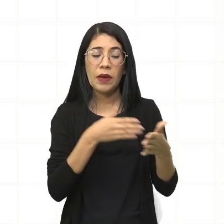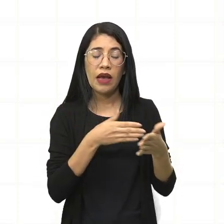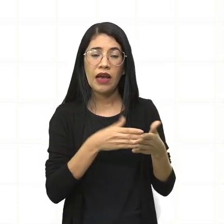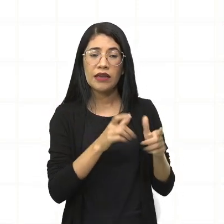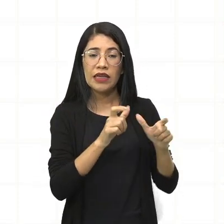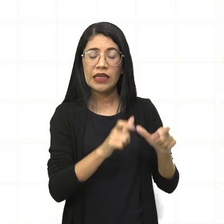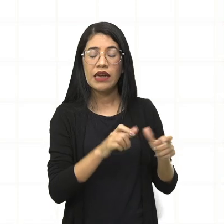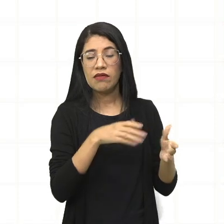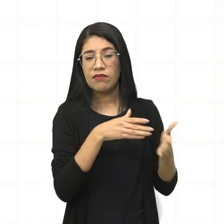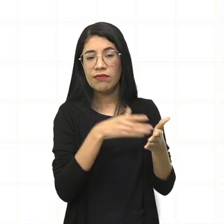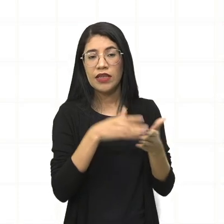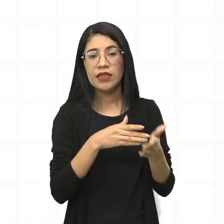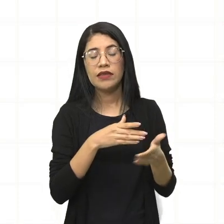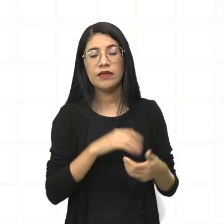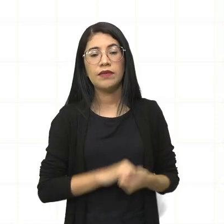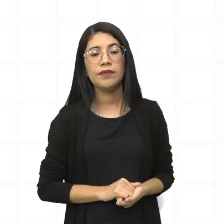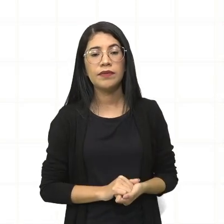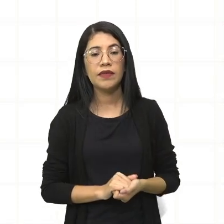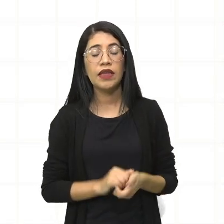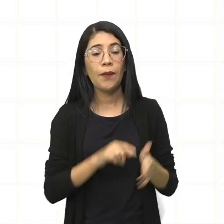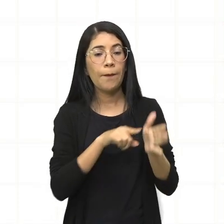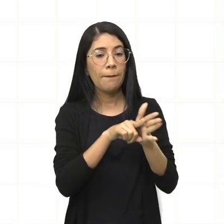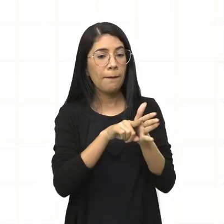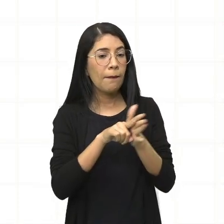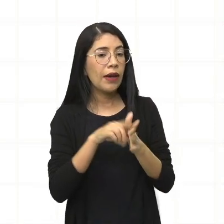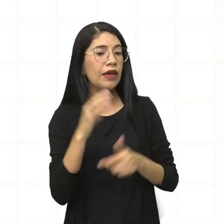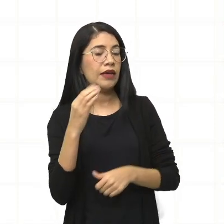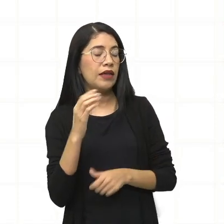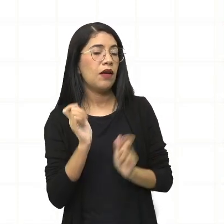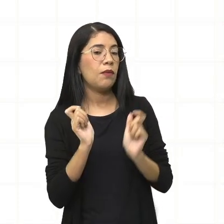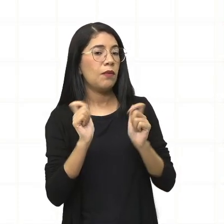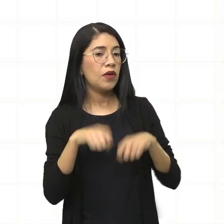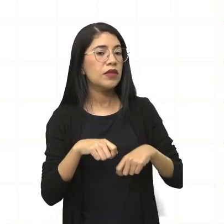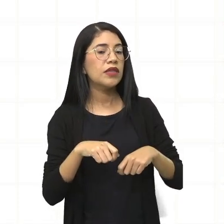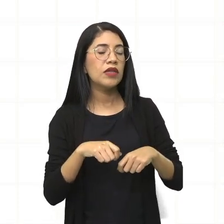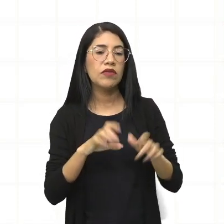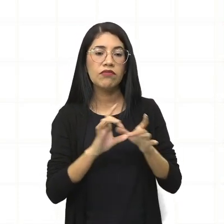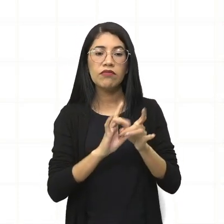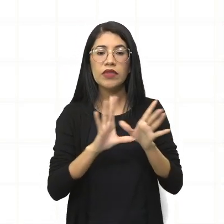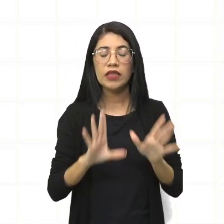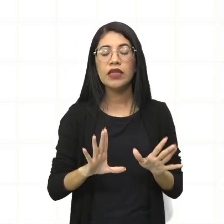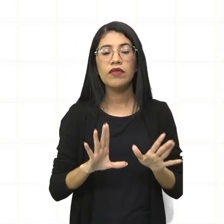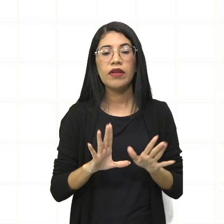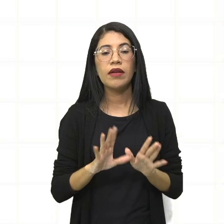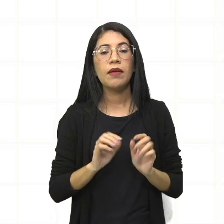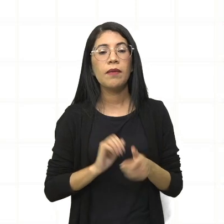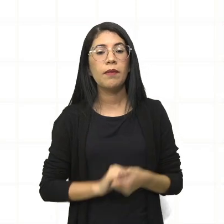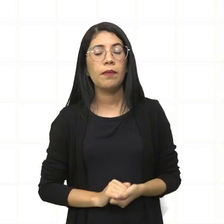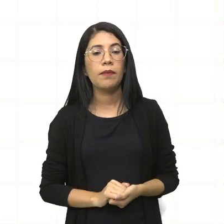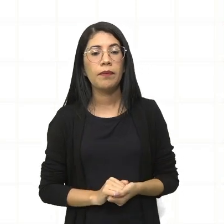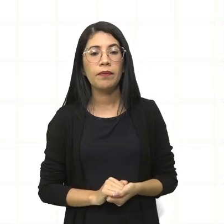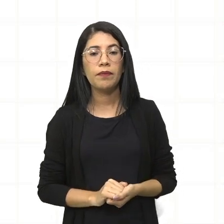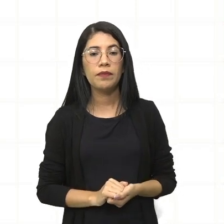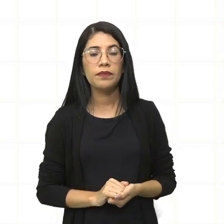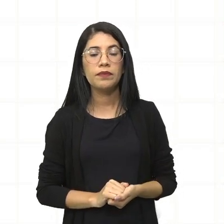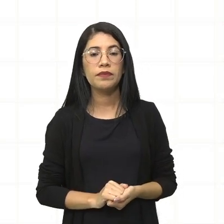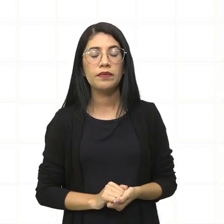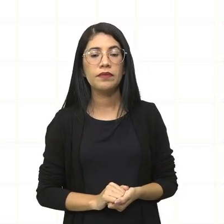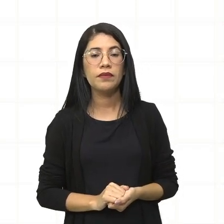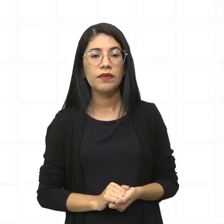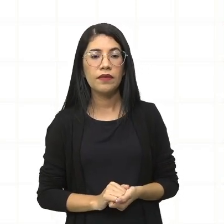a pesquisa científica, ela é permitida nessas unidades de proteção integral.